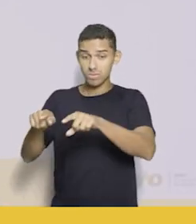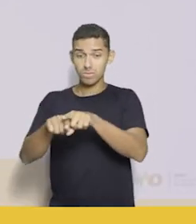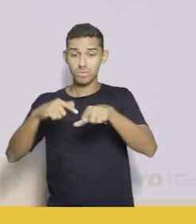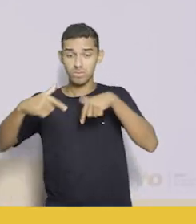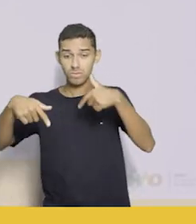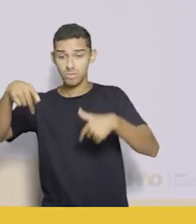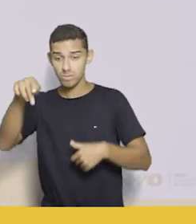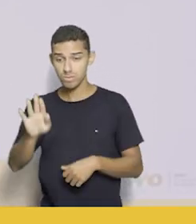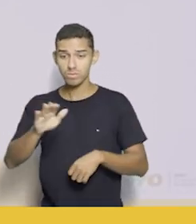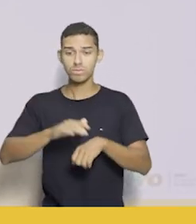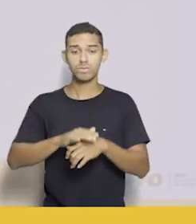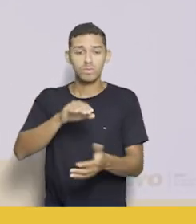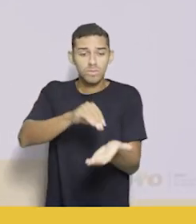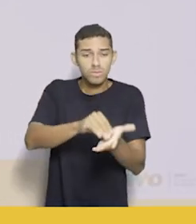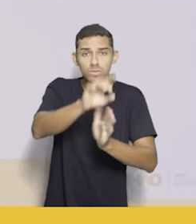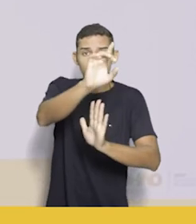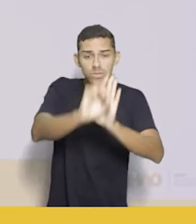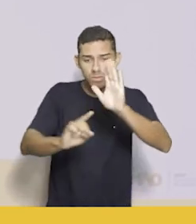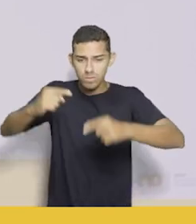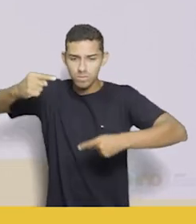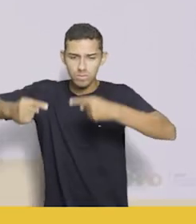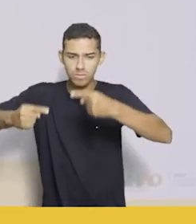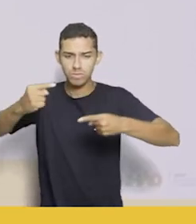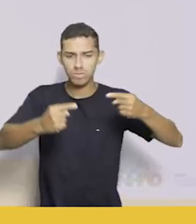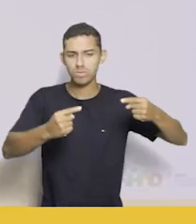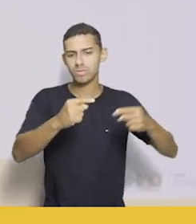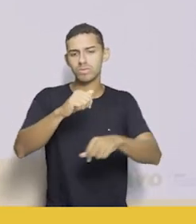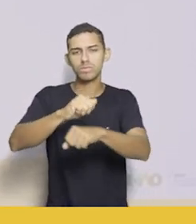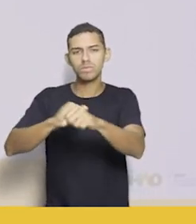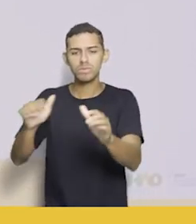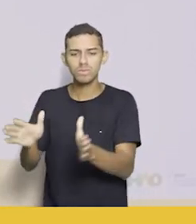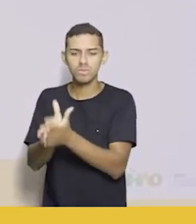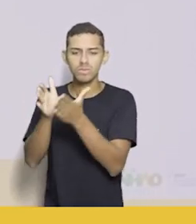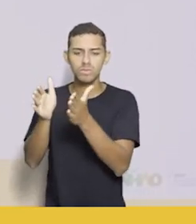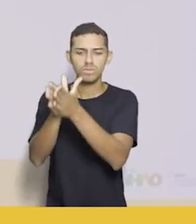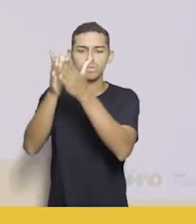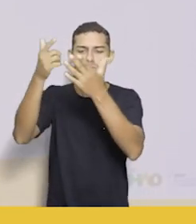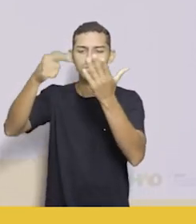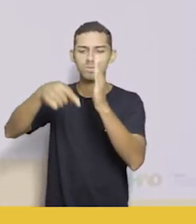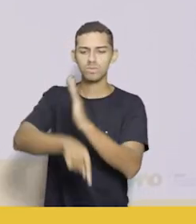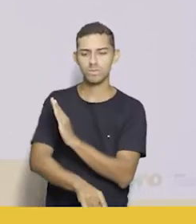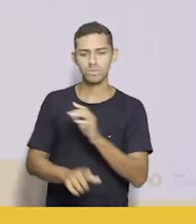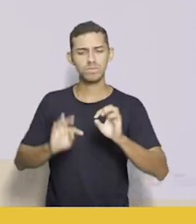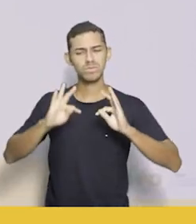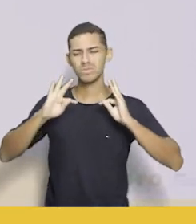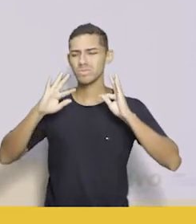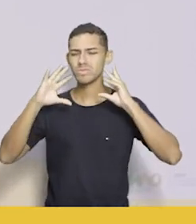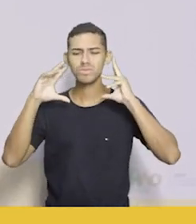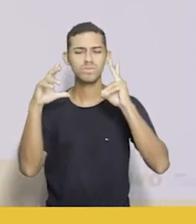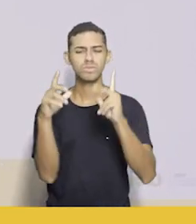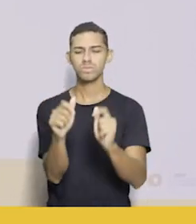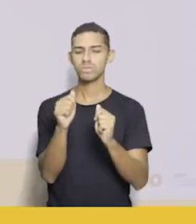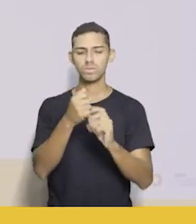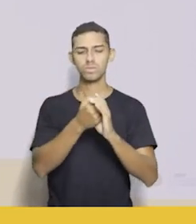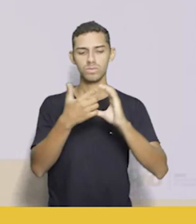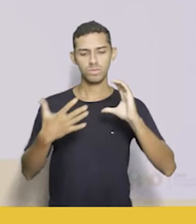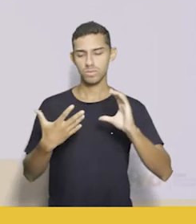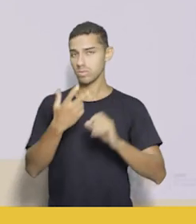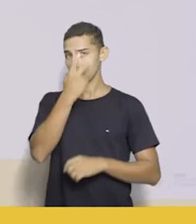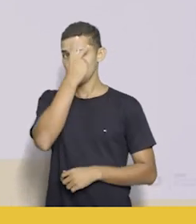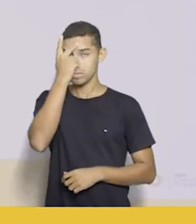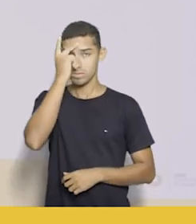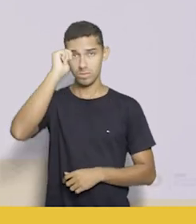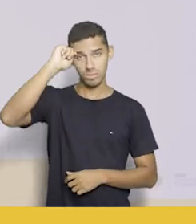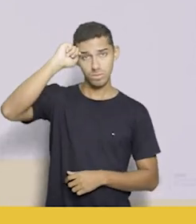falta de direitos políticos pobreza extrema tudo isso caracterizava a vida de